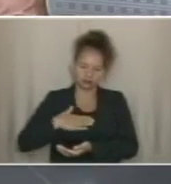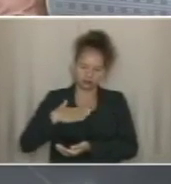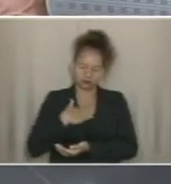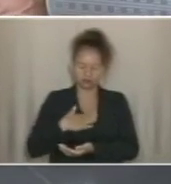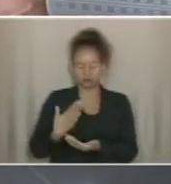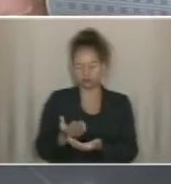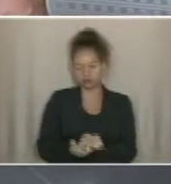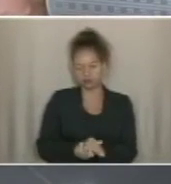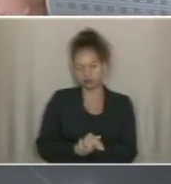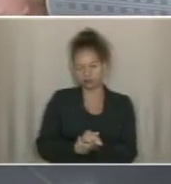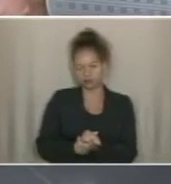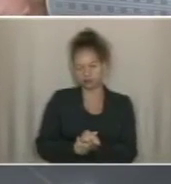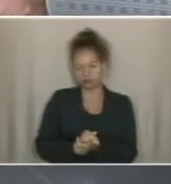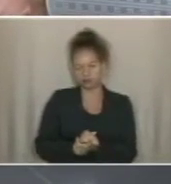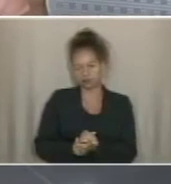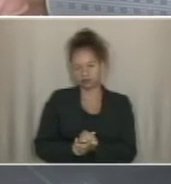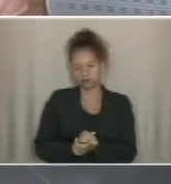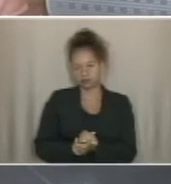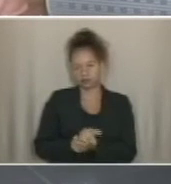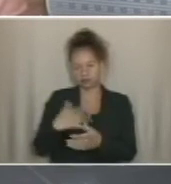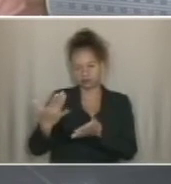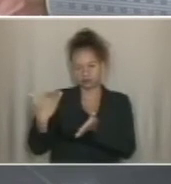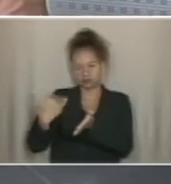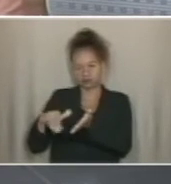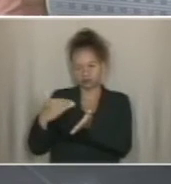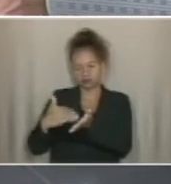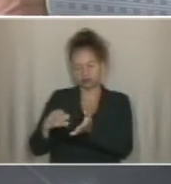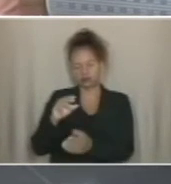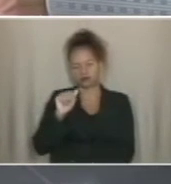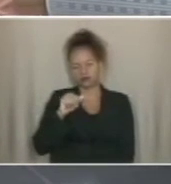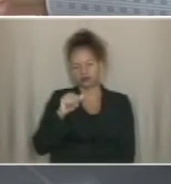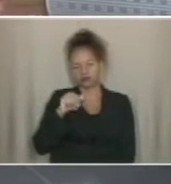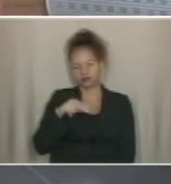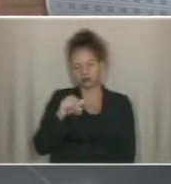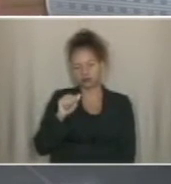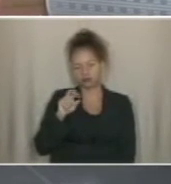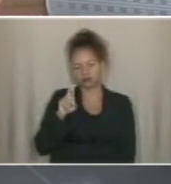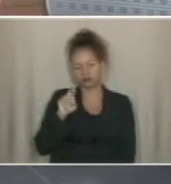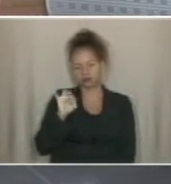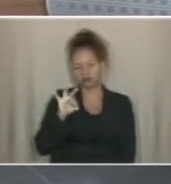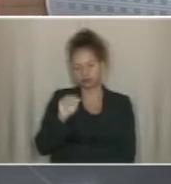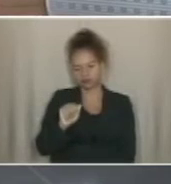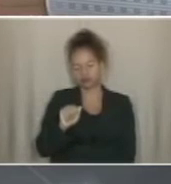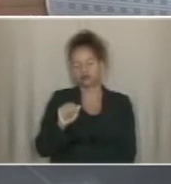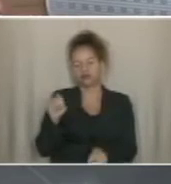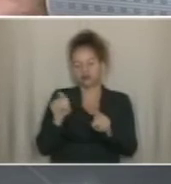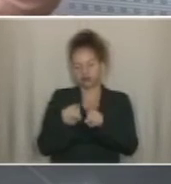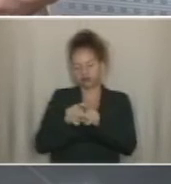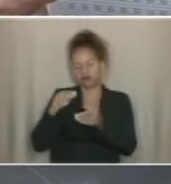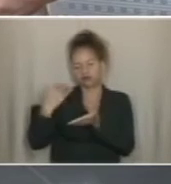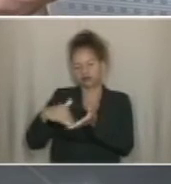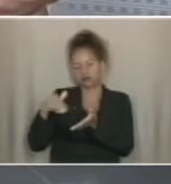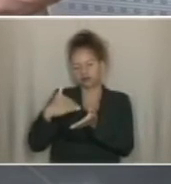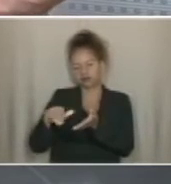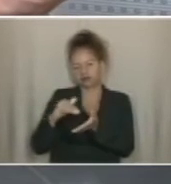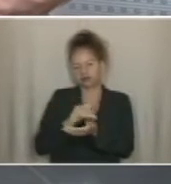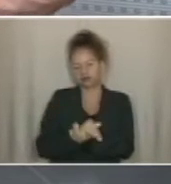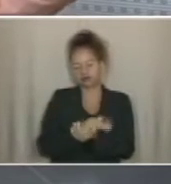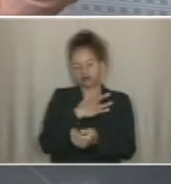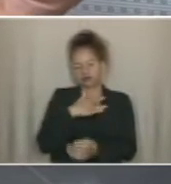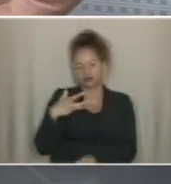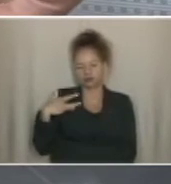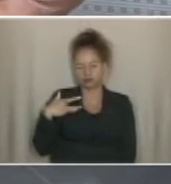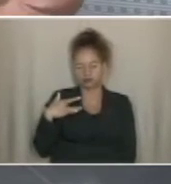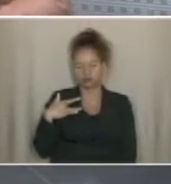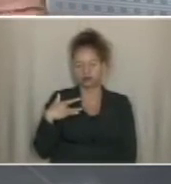inicialmente, para que a secretária Ana Rita Suassuna e também a secretária de